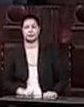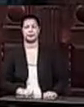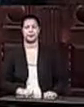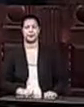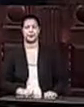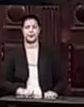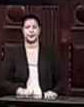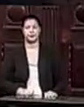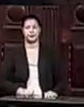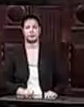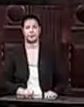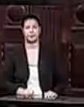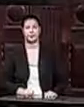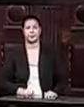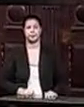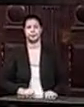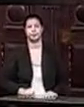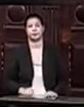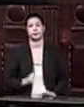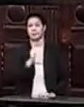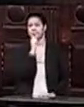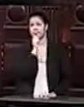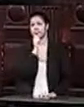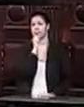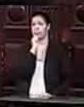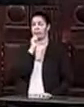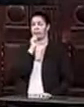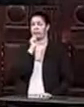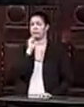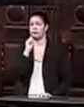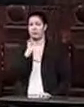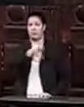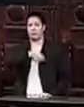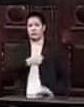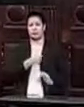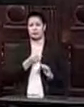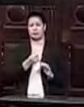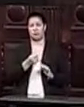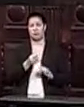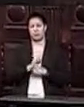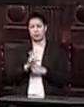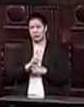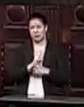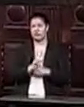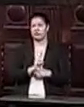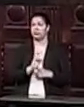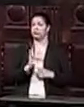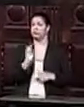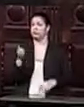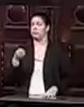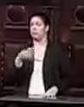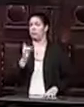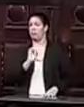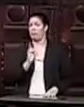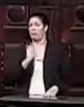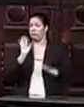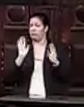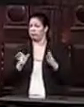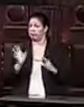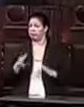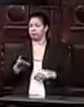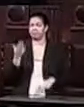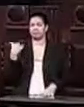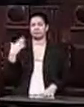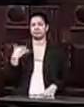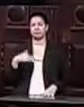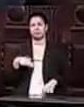Ora, sem o incentivo, e não estou falando aqui de incentivo novo, estou falando de um setor já